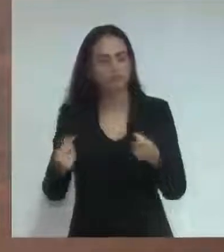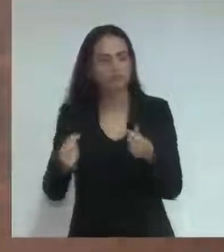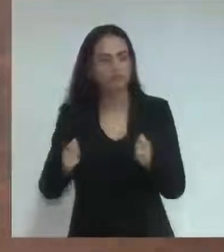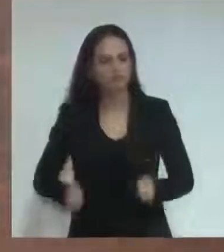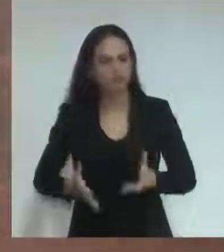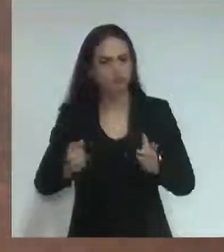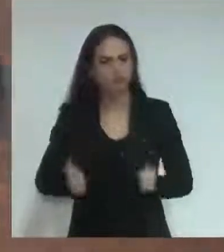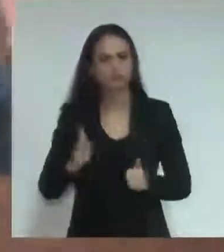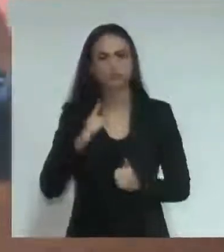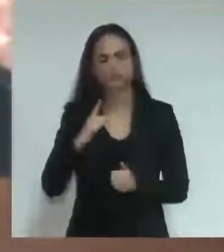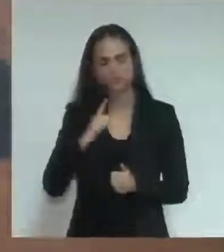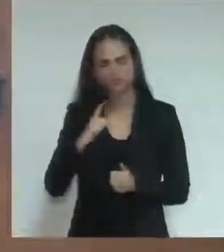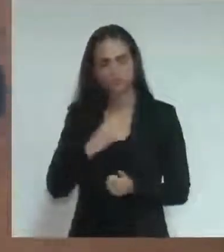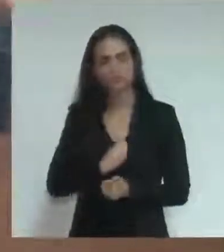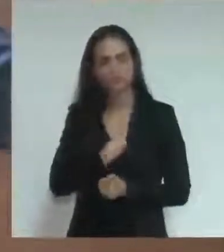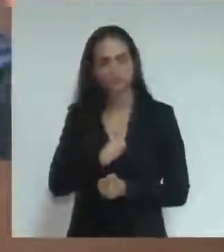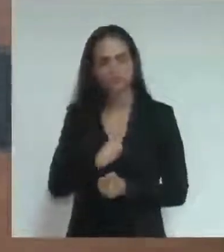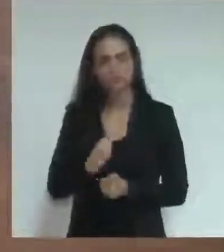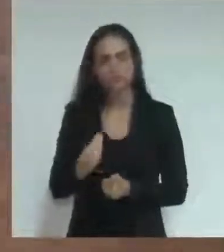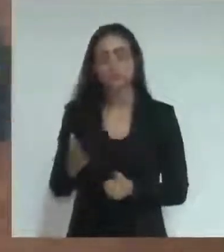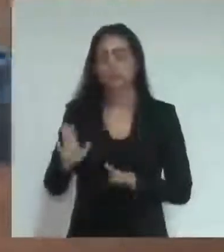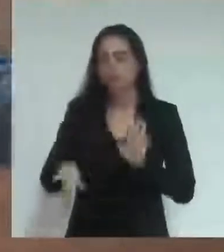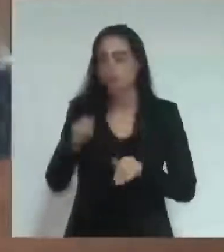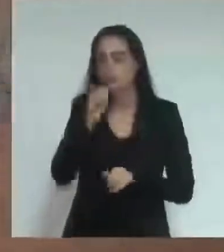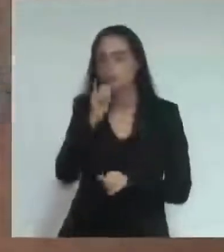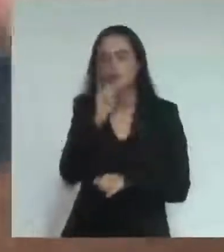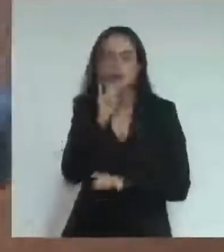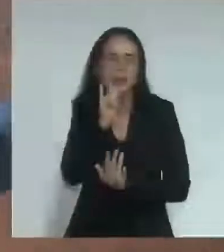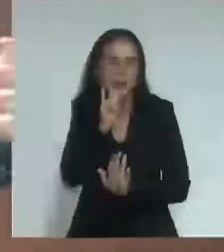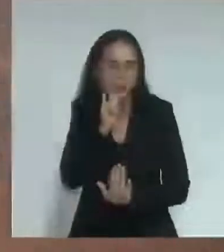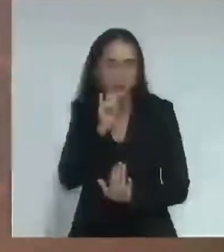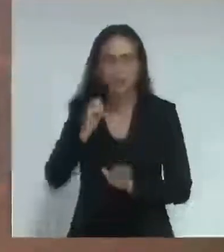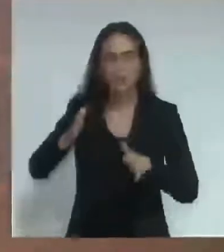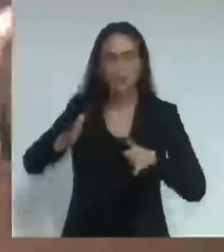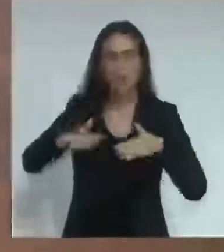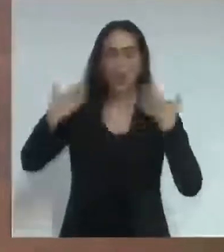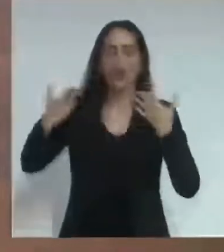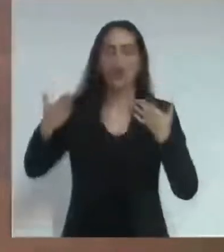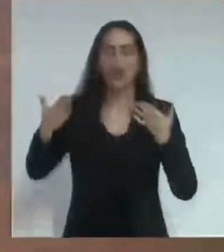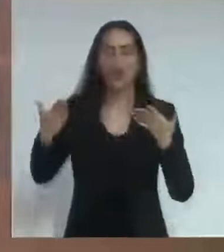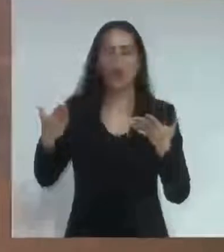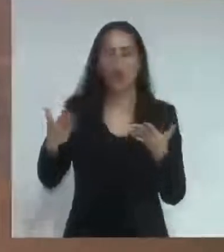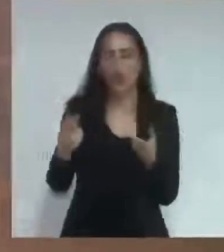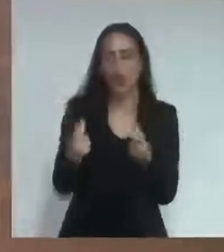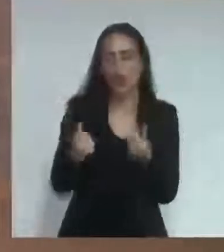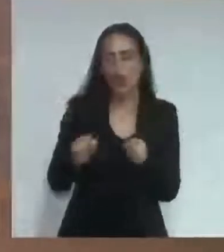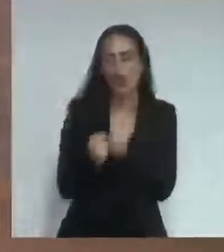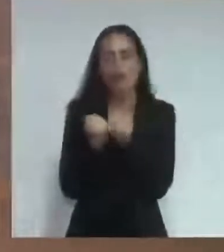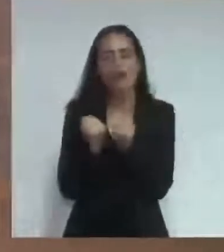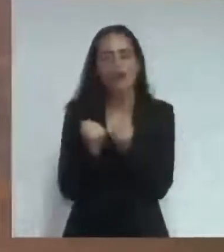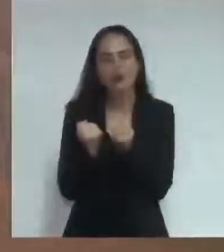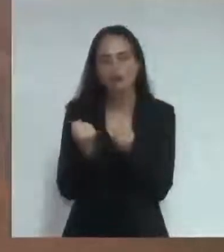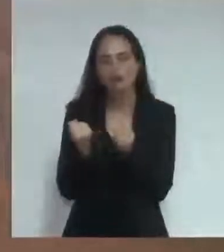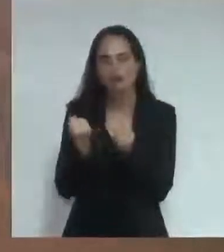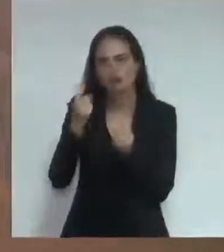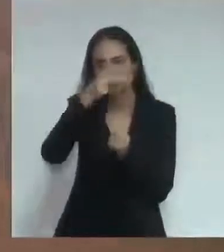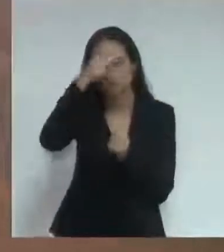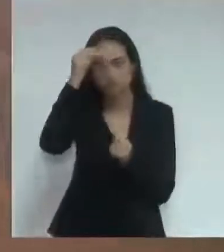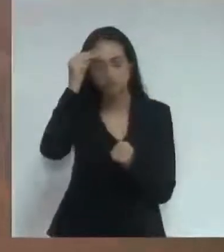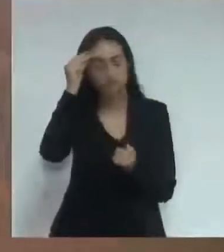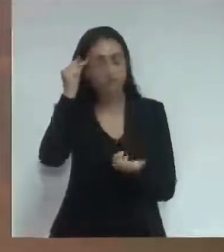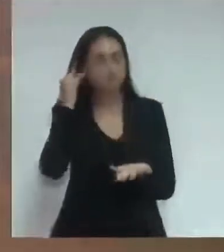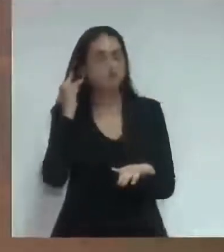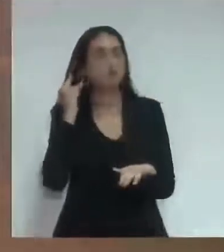fosse pego de surpresa, olha, janeiro, acabou tudo, quebrou as contas, como é que a gente vai fazer? Mesmo assim, era obrigação